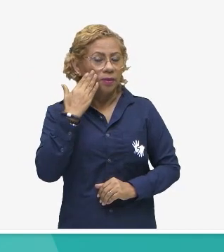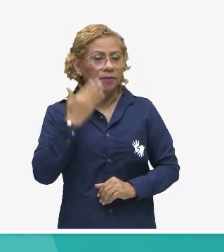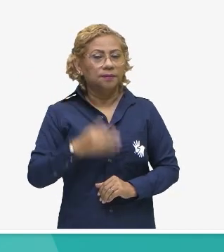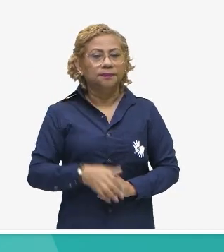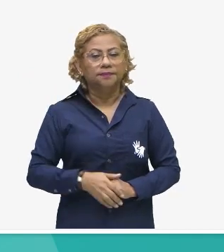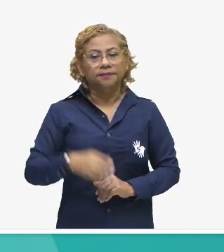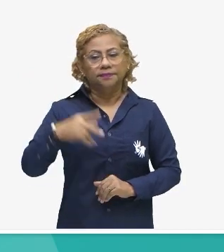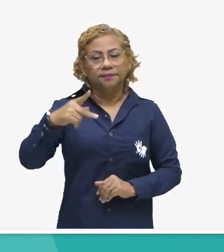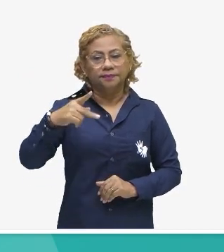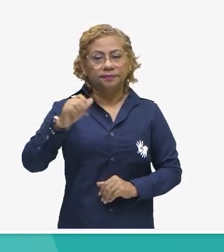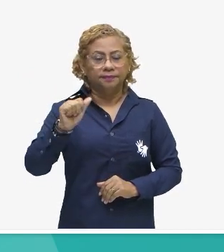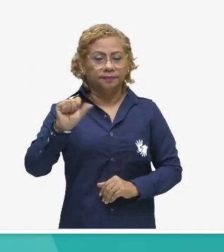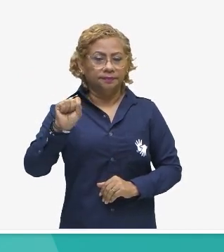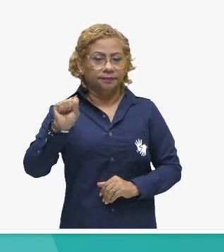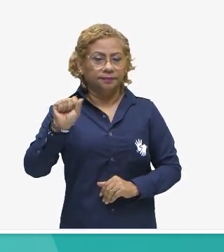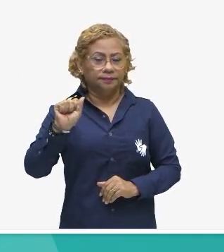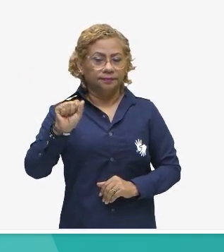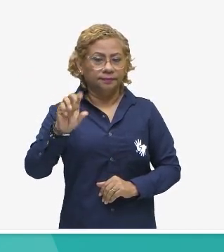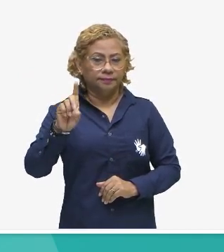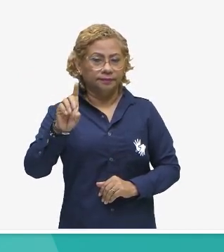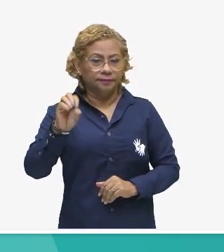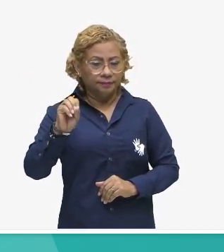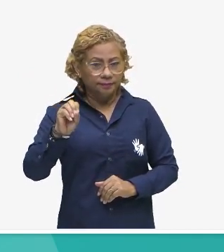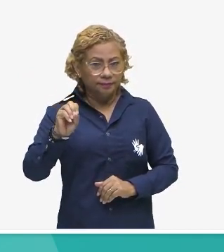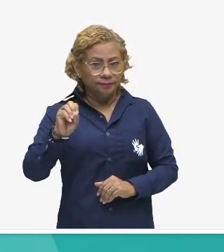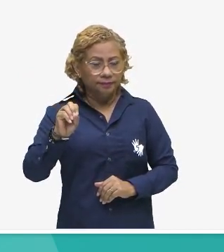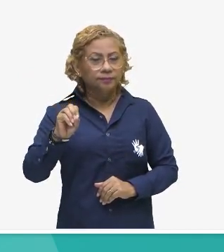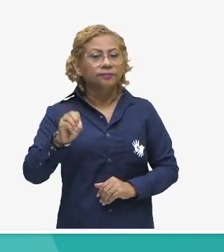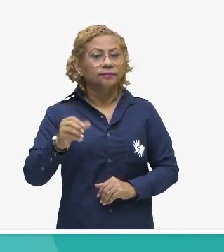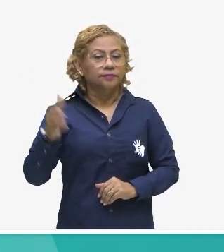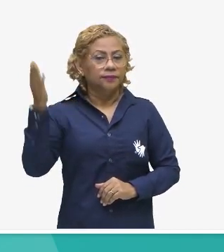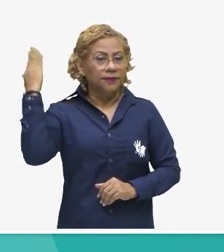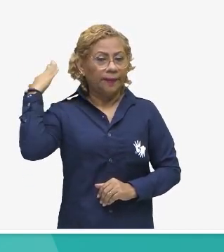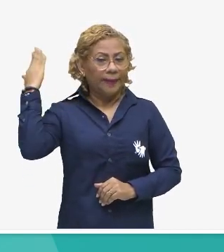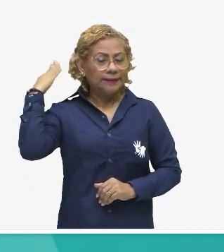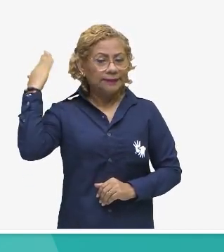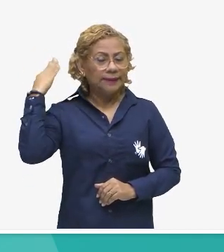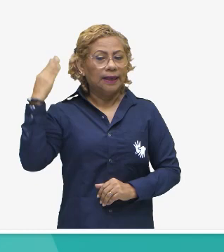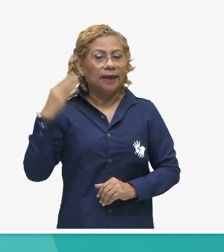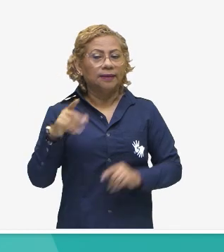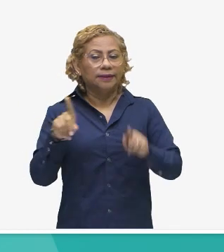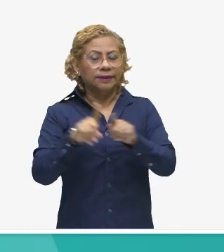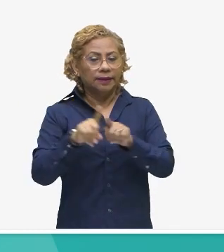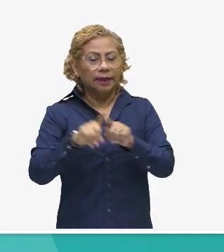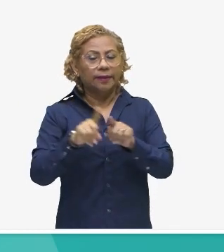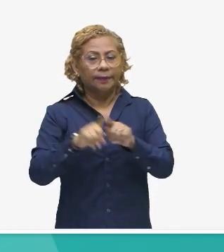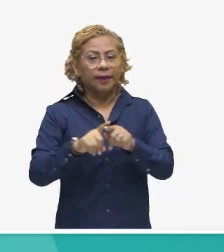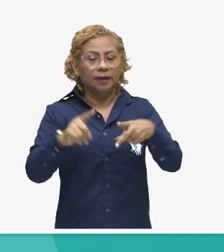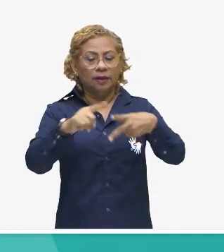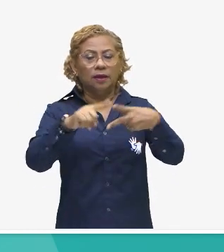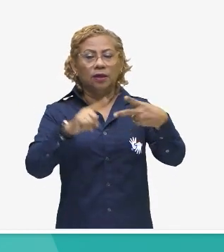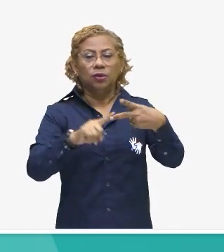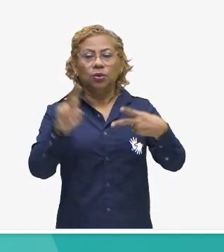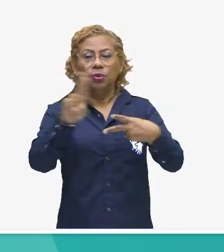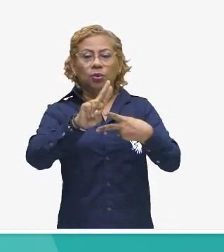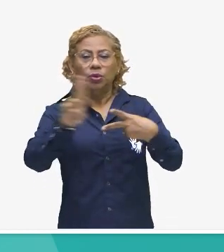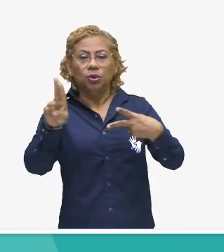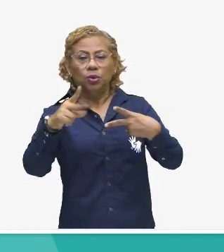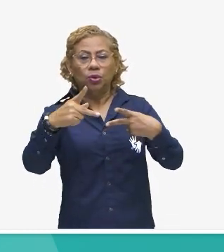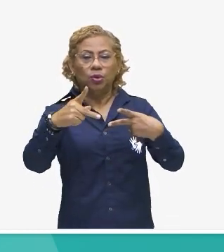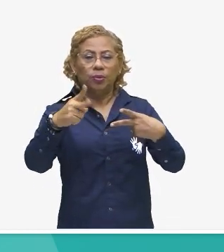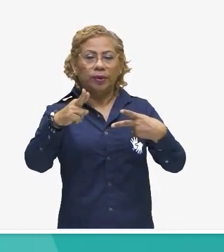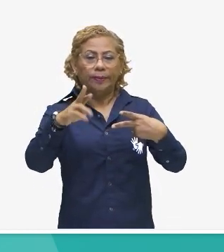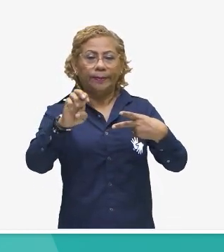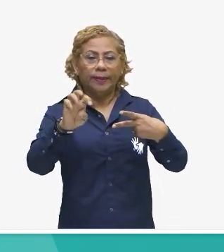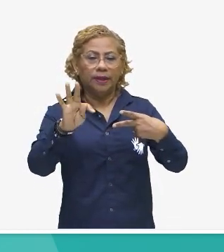né? Conhecido como também pretérito, que significa um ato que ocorreu um tempo antes